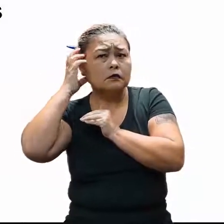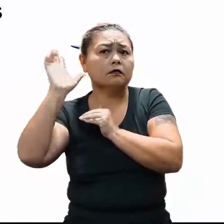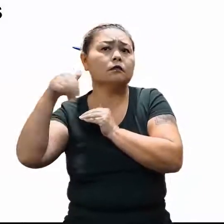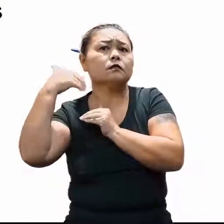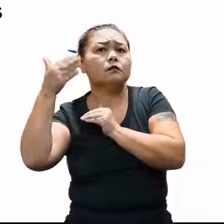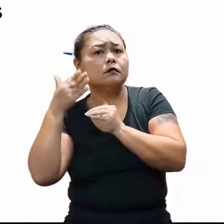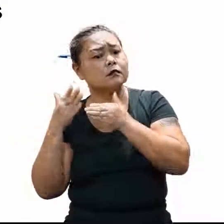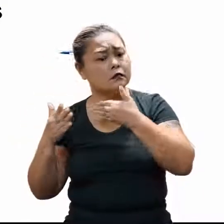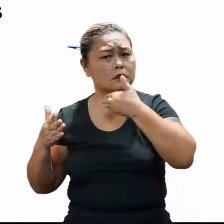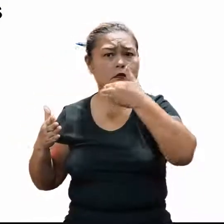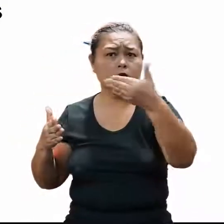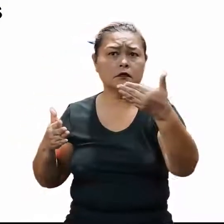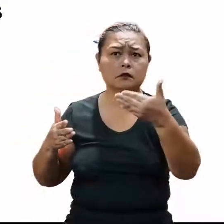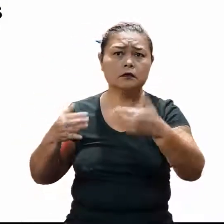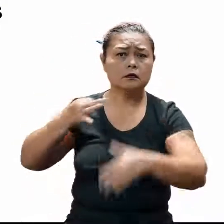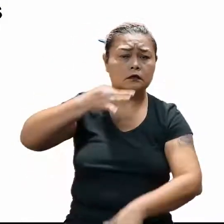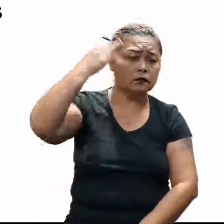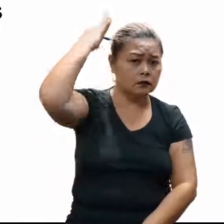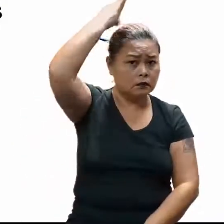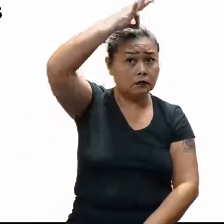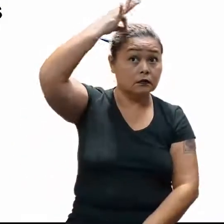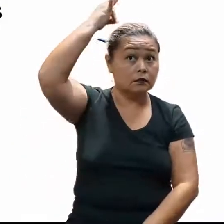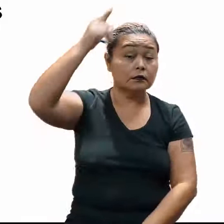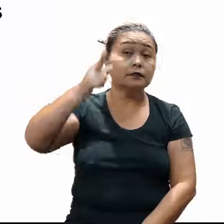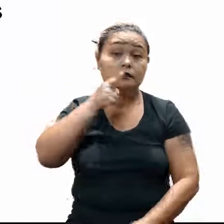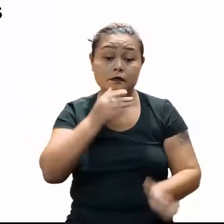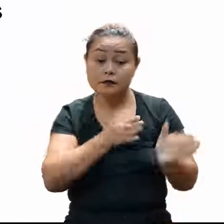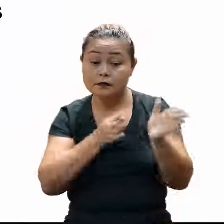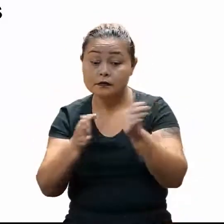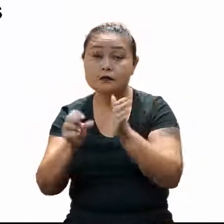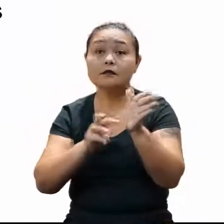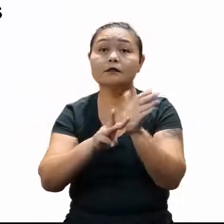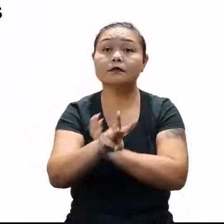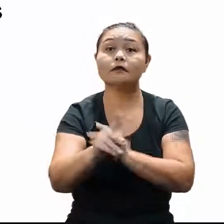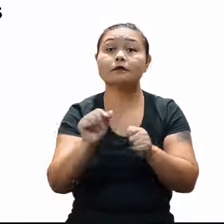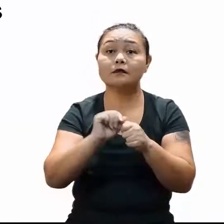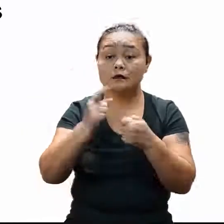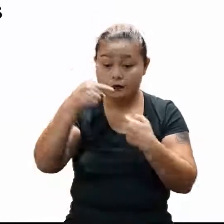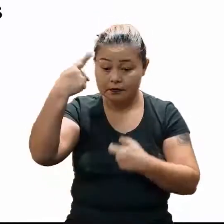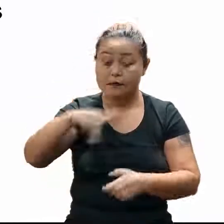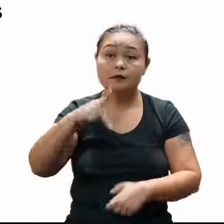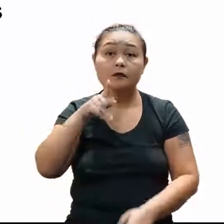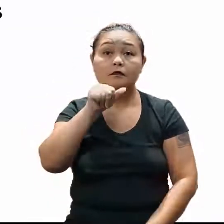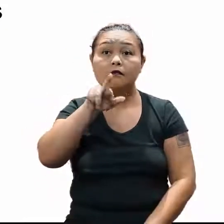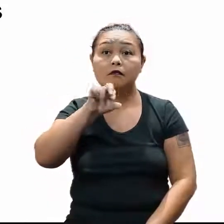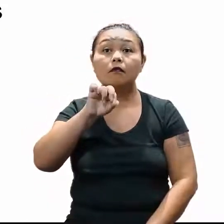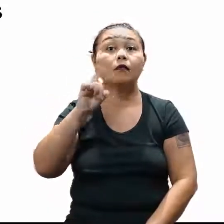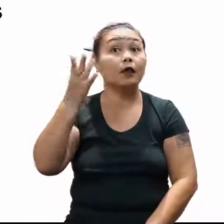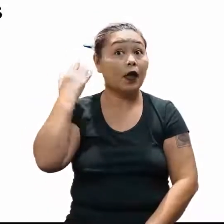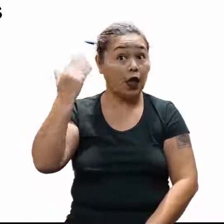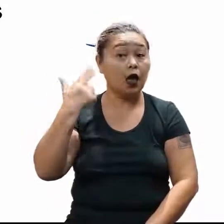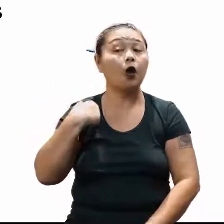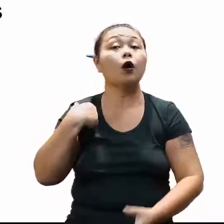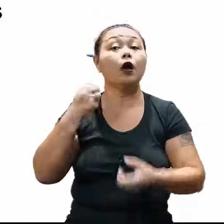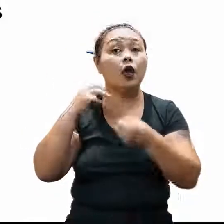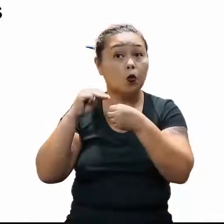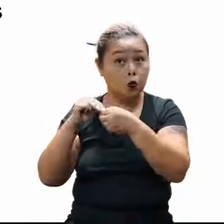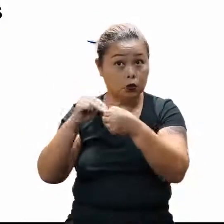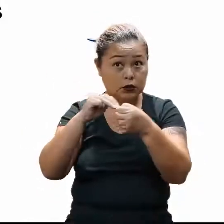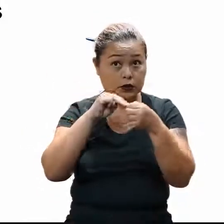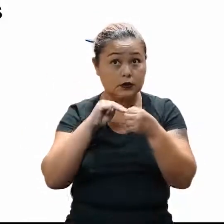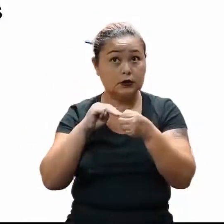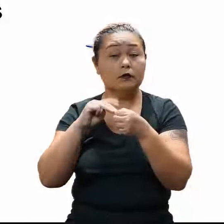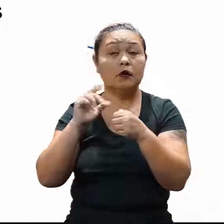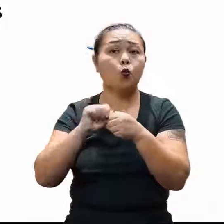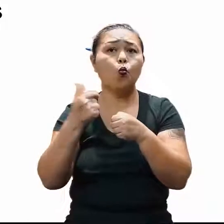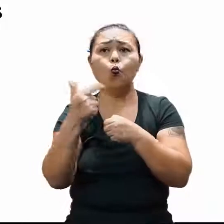outro extremo seria Santo Antônio do Rio Madeira. Aqui, onde hoje é um bairro de Porto Velho, mas naquele momento era um município.